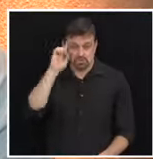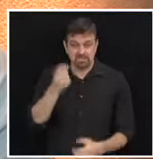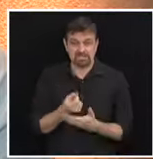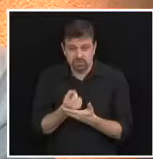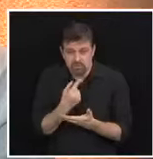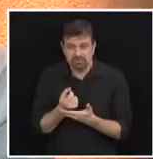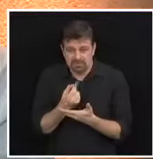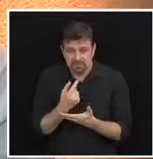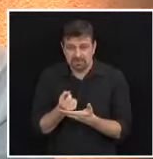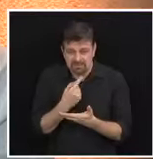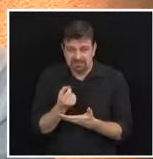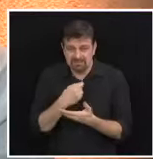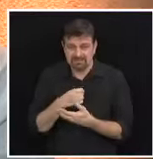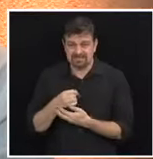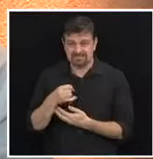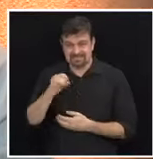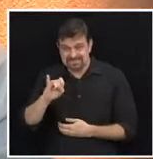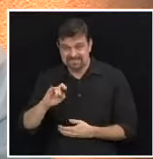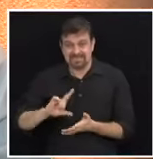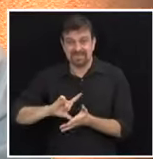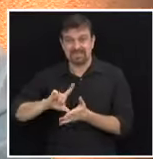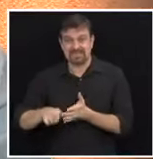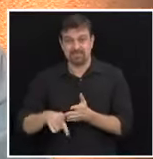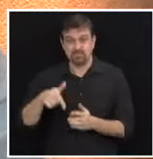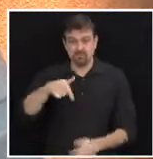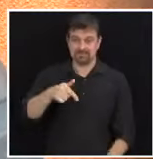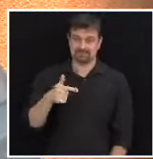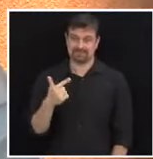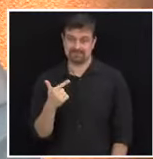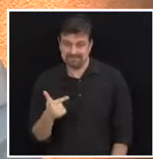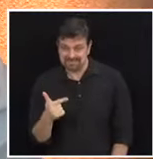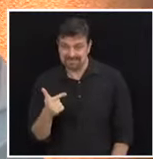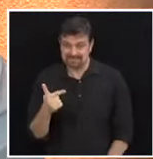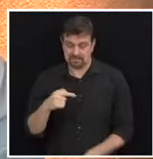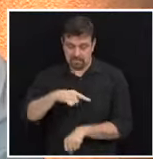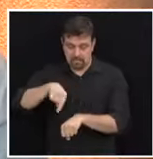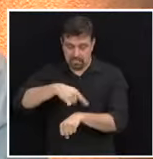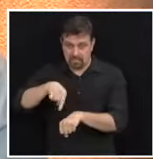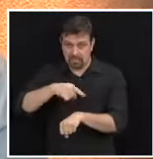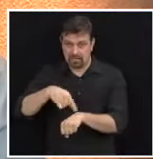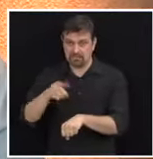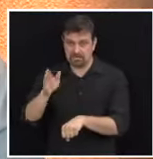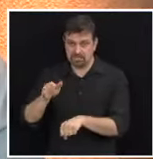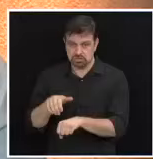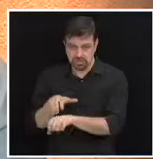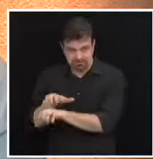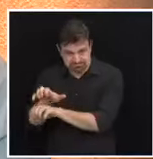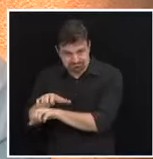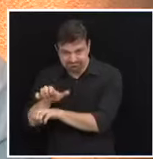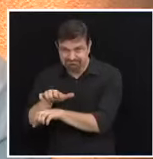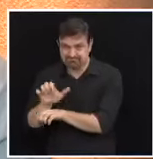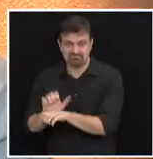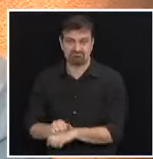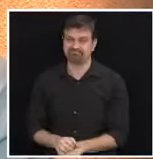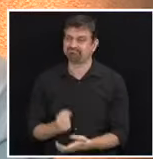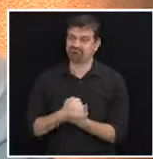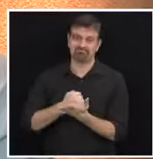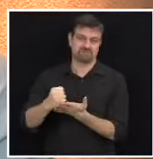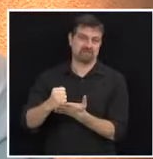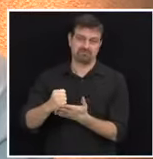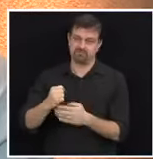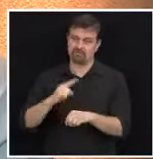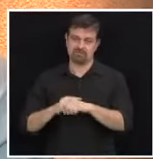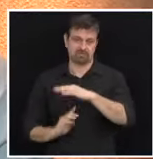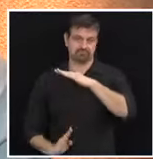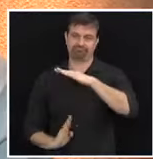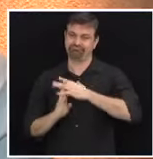se você procurar o serviço 72 horas depois que você correu o risco, daí já não é mais eficiente. Quando